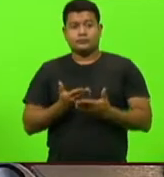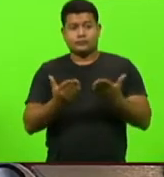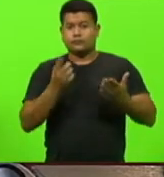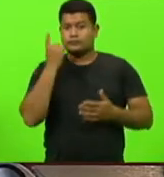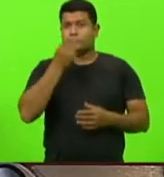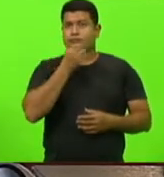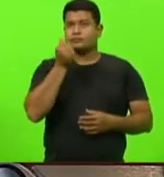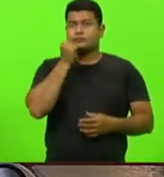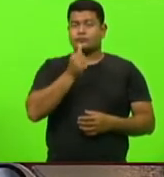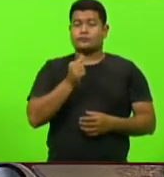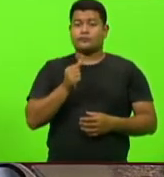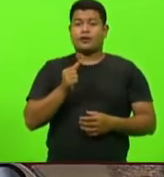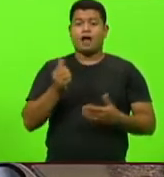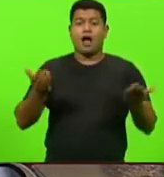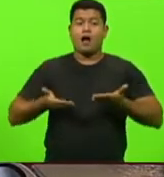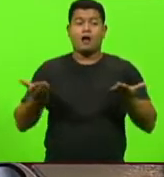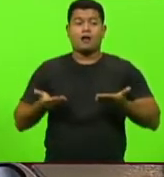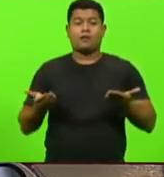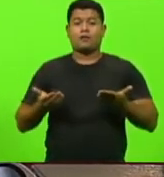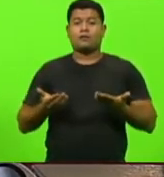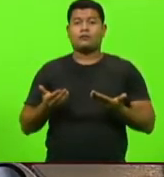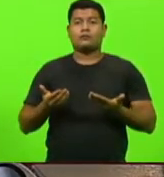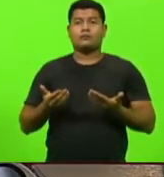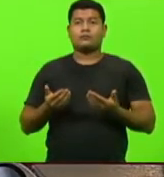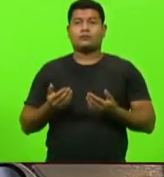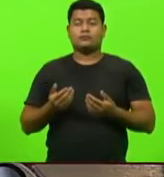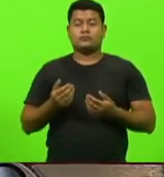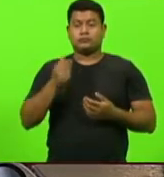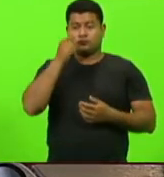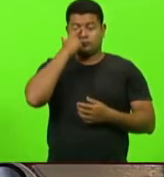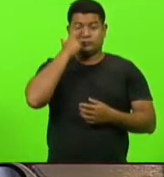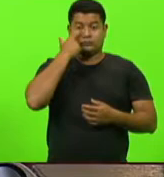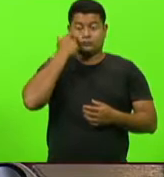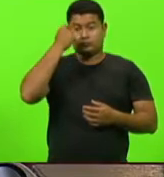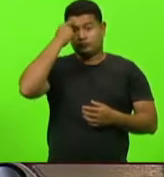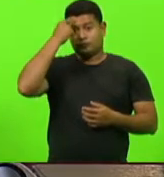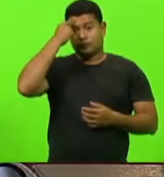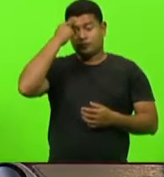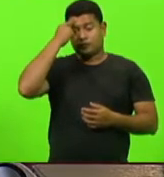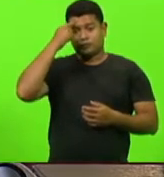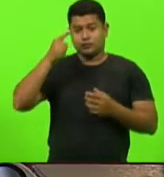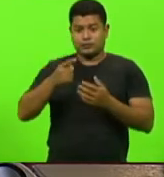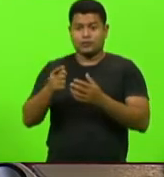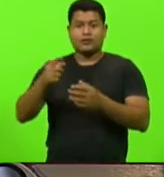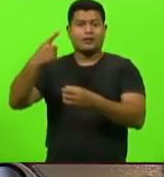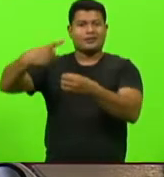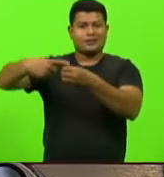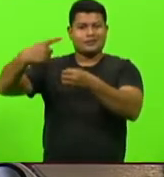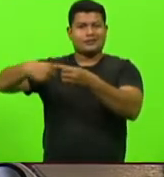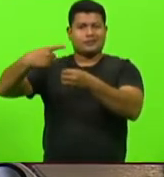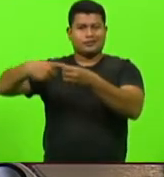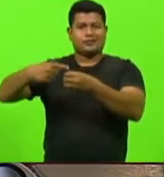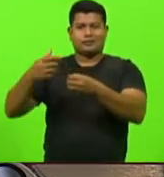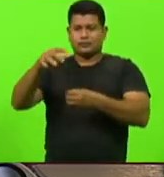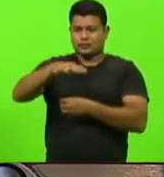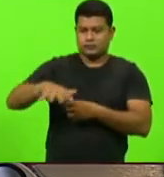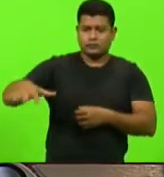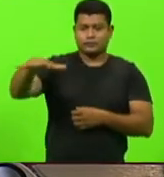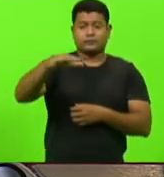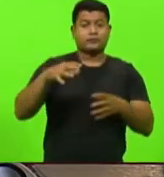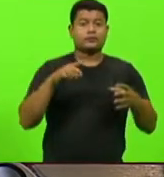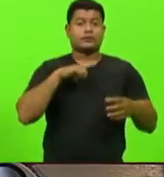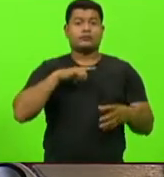deputadas, no perímetro urbano, deputado Silvio, que já foi prefeito, tem